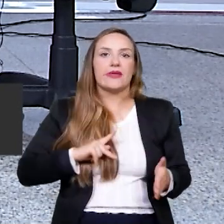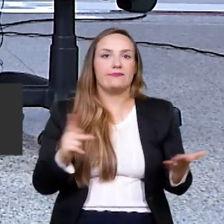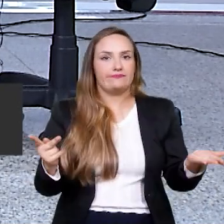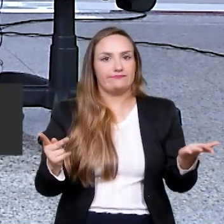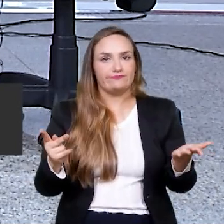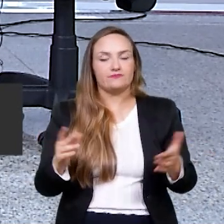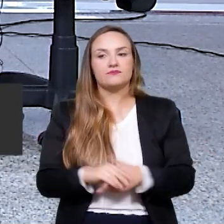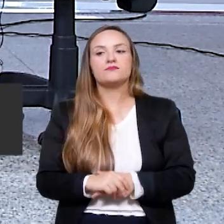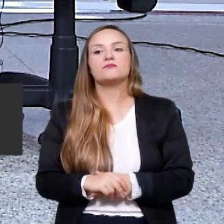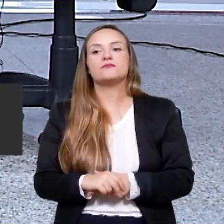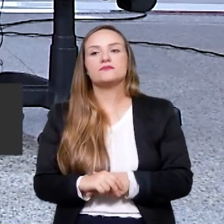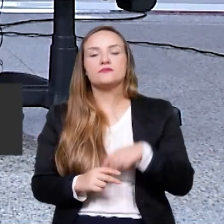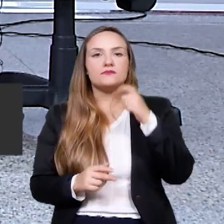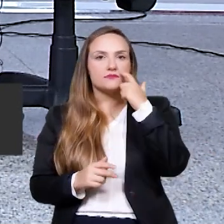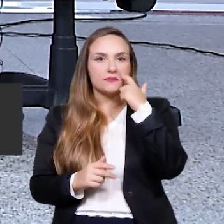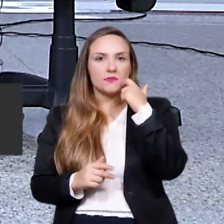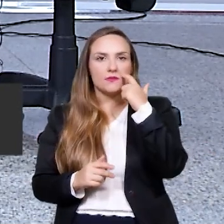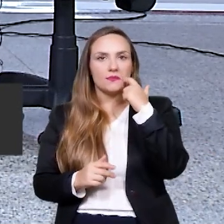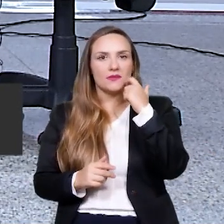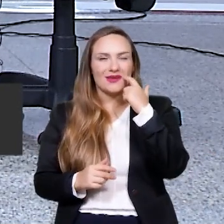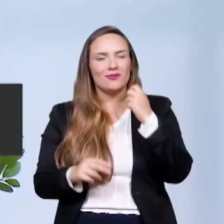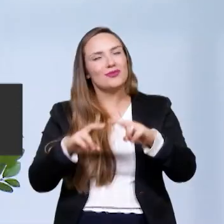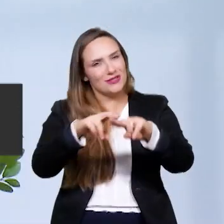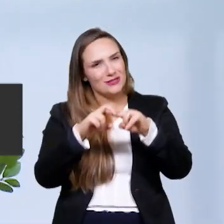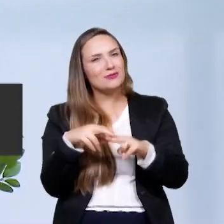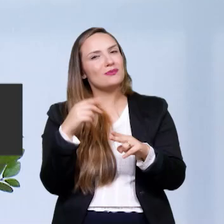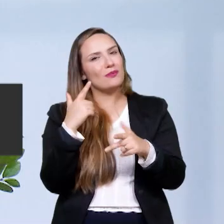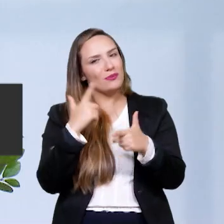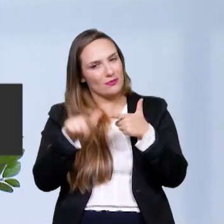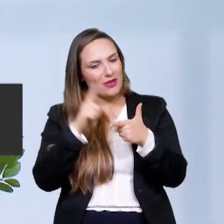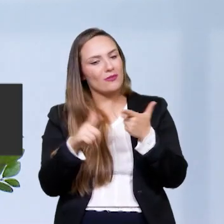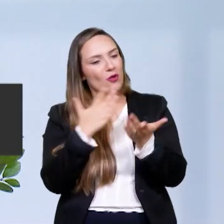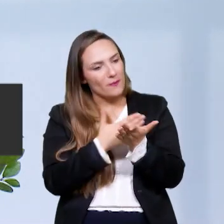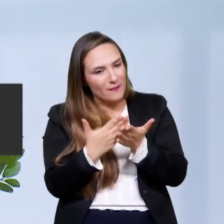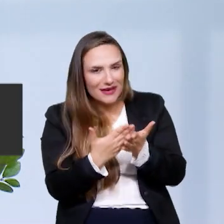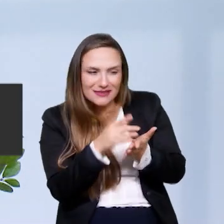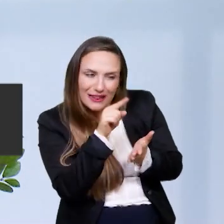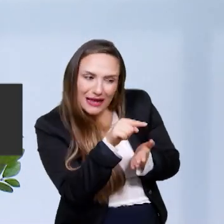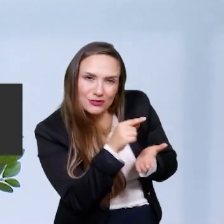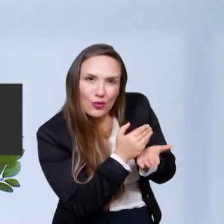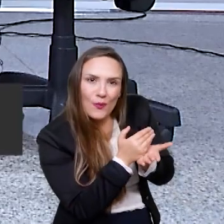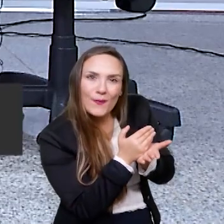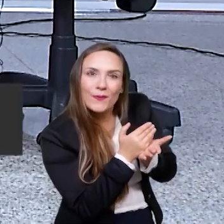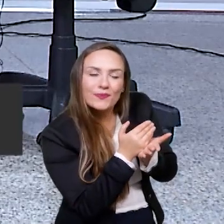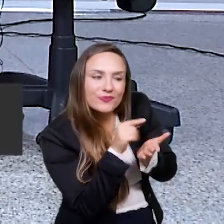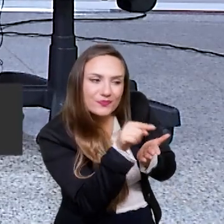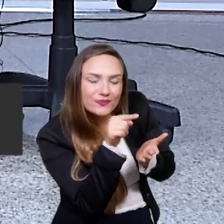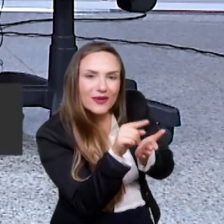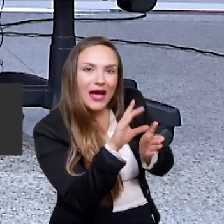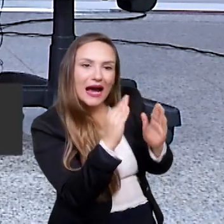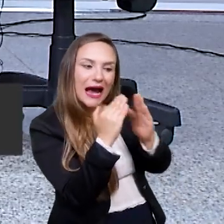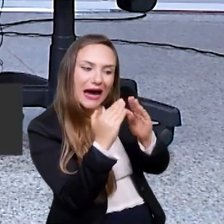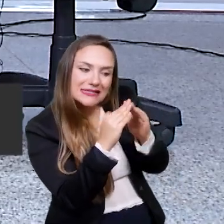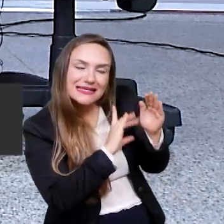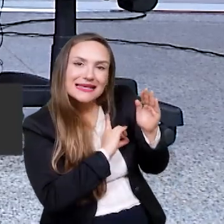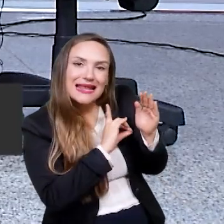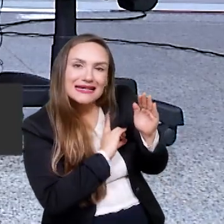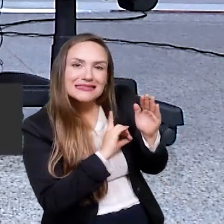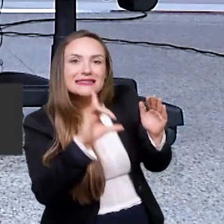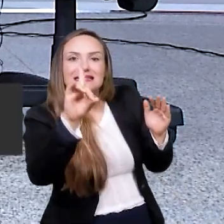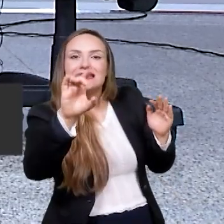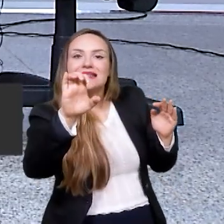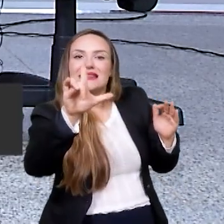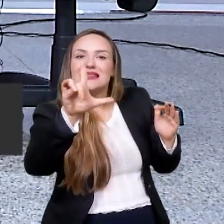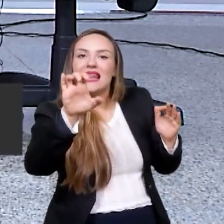problema, ele já começa na base. Né? Se as delegacias não estão preparadas, por isso é importante... Que é a questão da